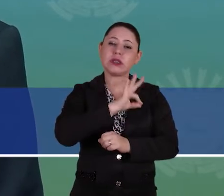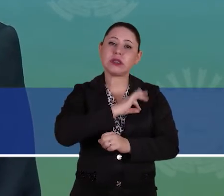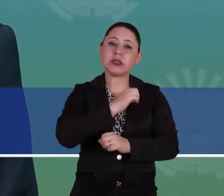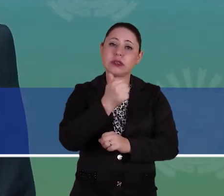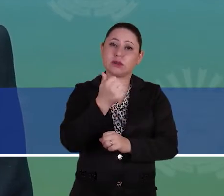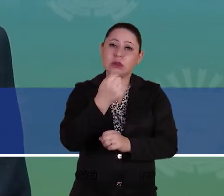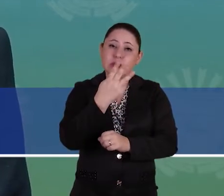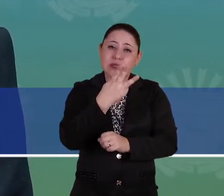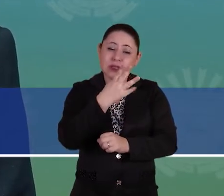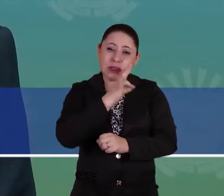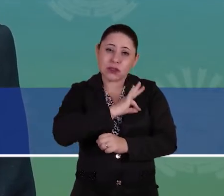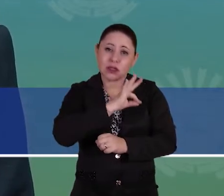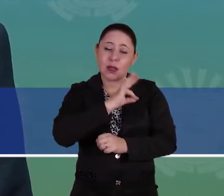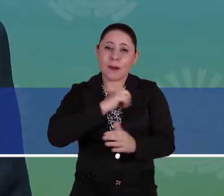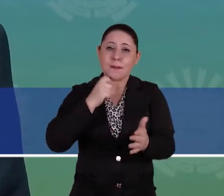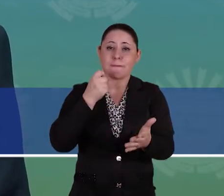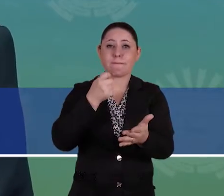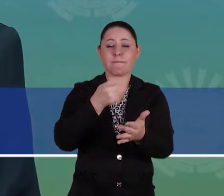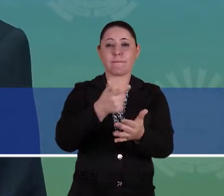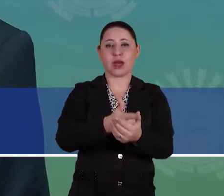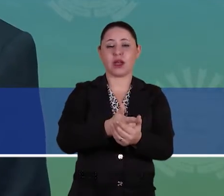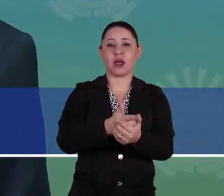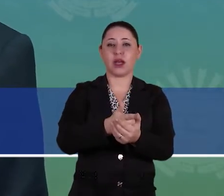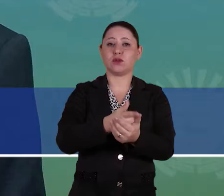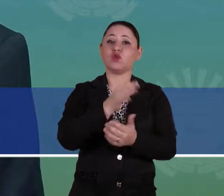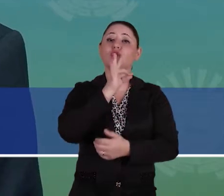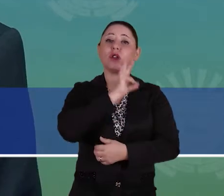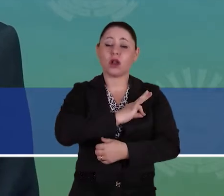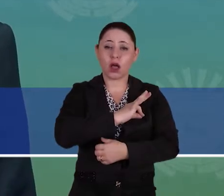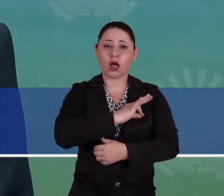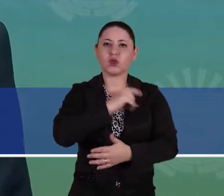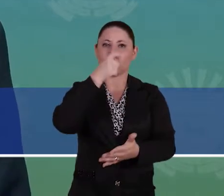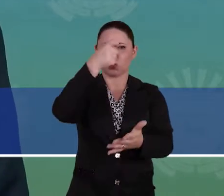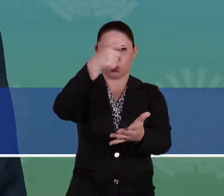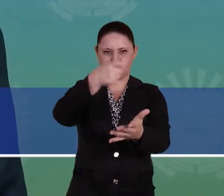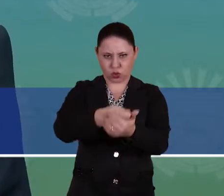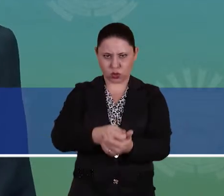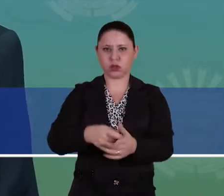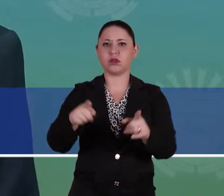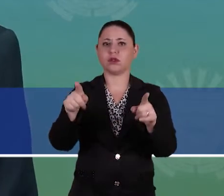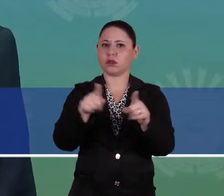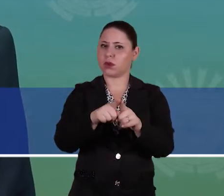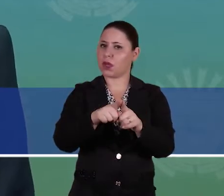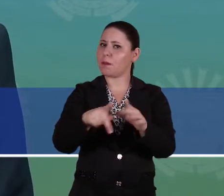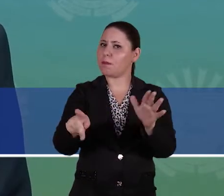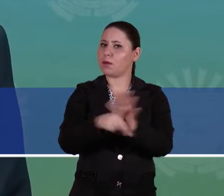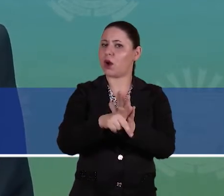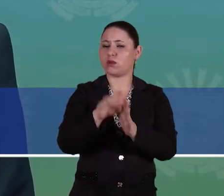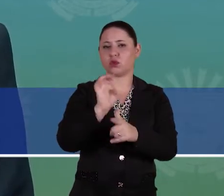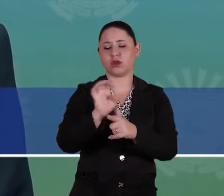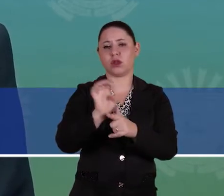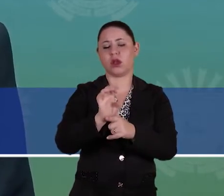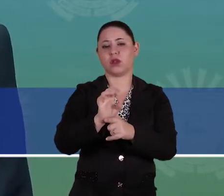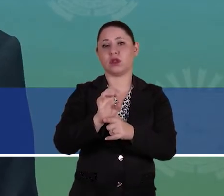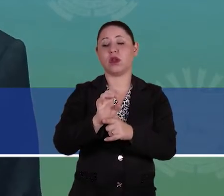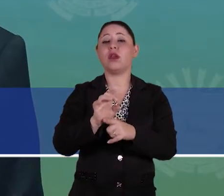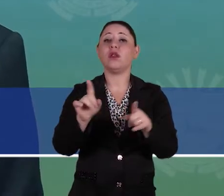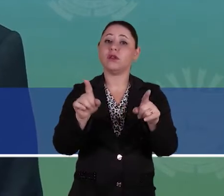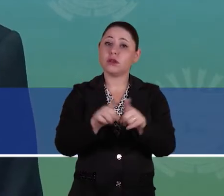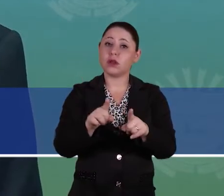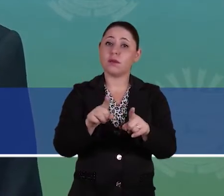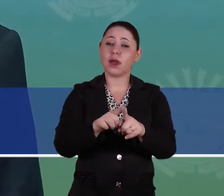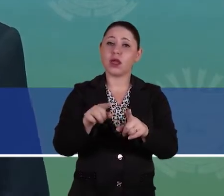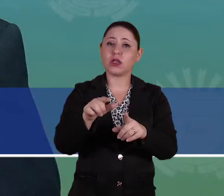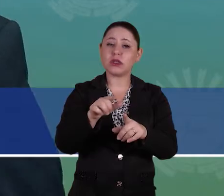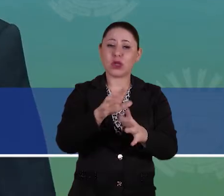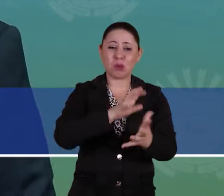é o 13º, que é o pagamento do salário e das obrigações inerentes ao Estado. E de outra